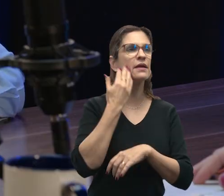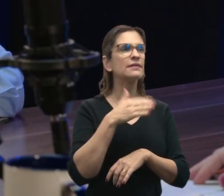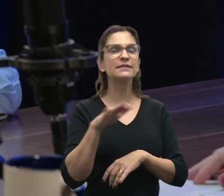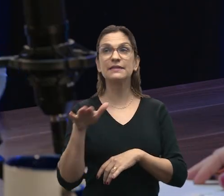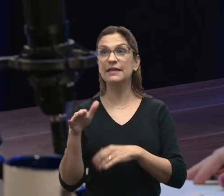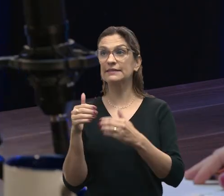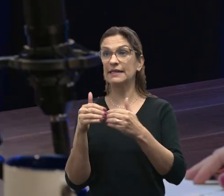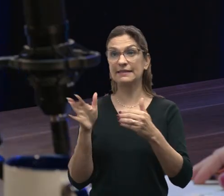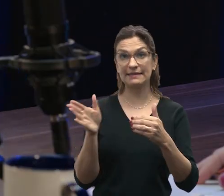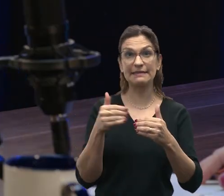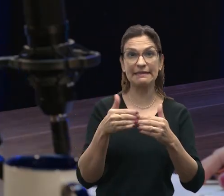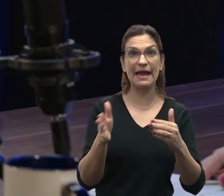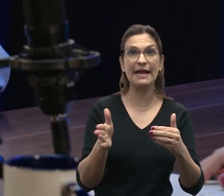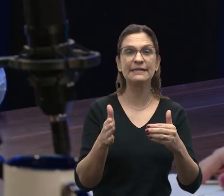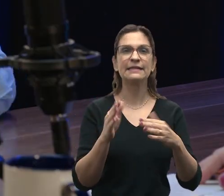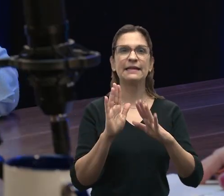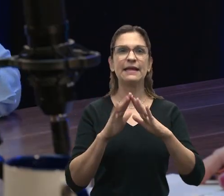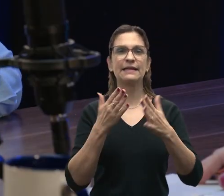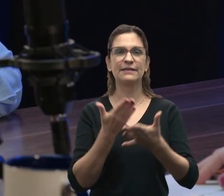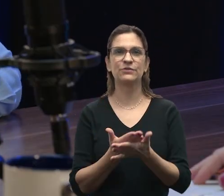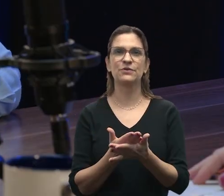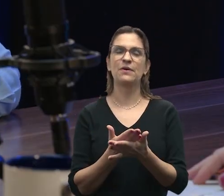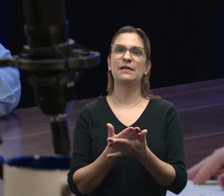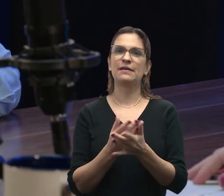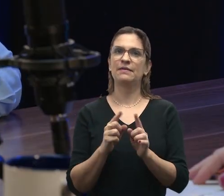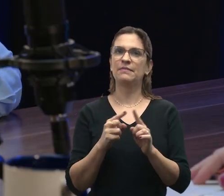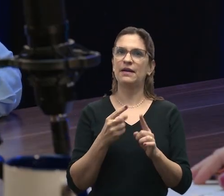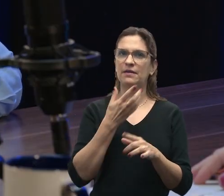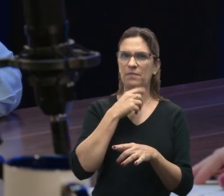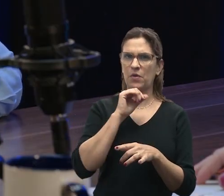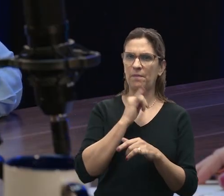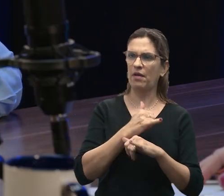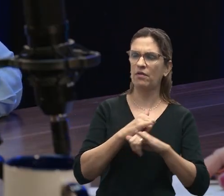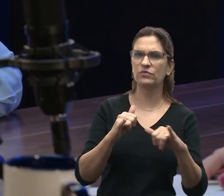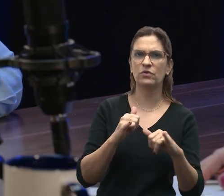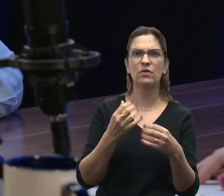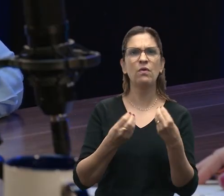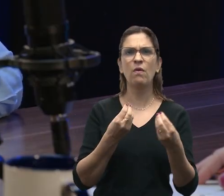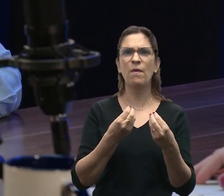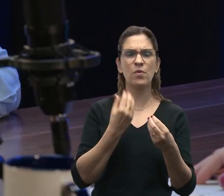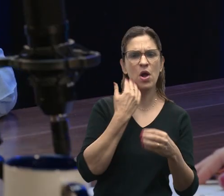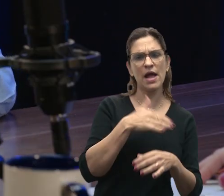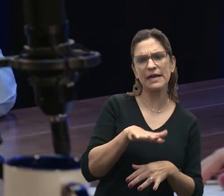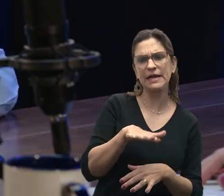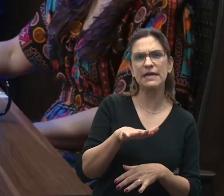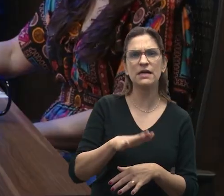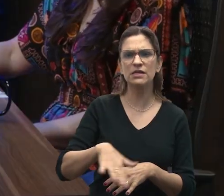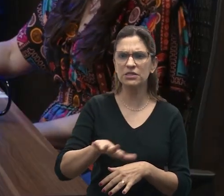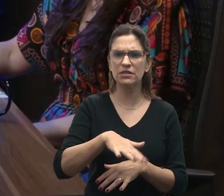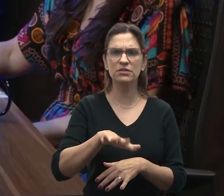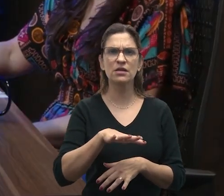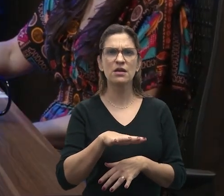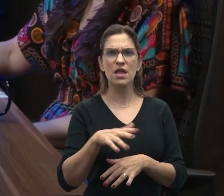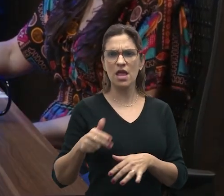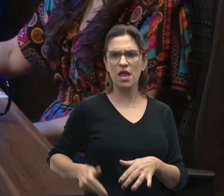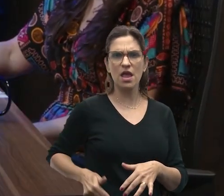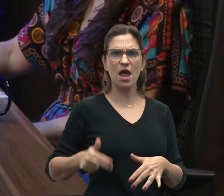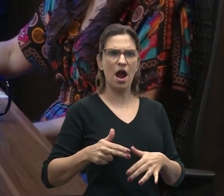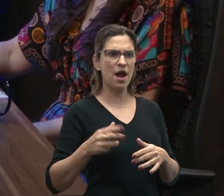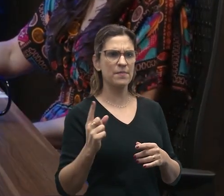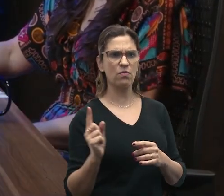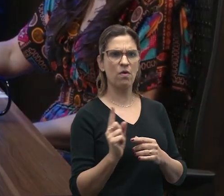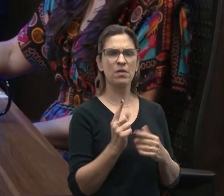lá. E ele tinha uma arma. E o meu pai disse, olha, não pode ter arma onde tem criança. E a gente comprou aquela ideia do meu pai e fomos